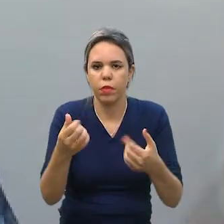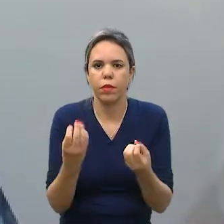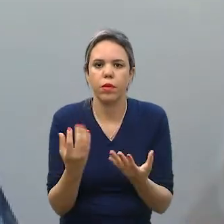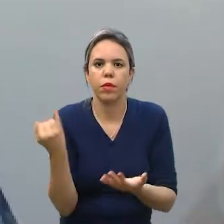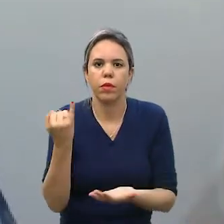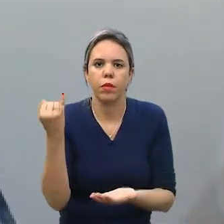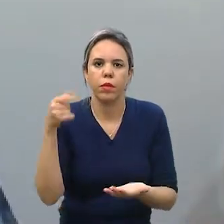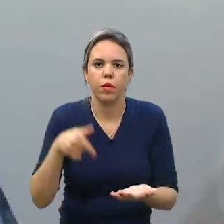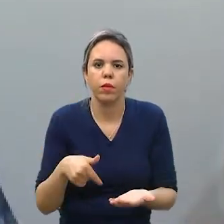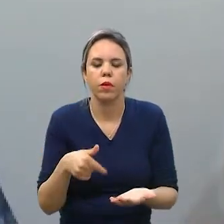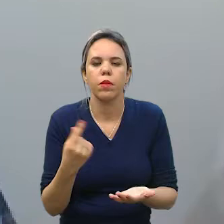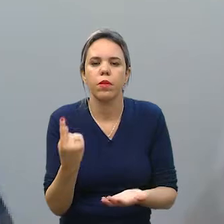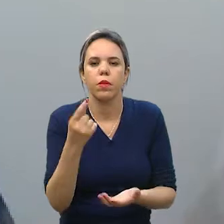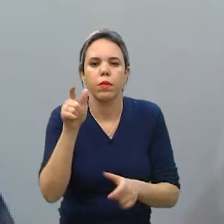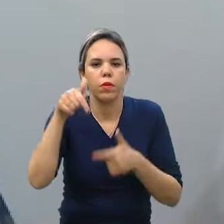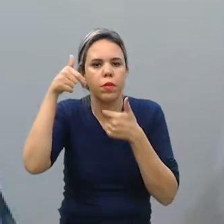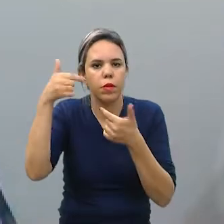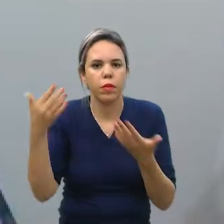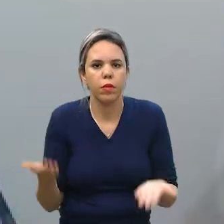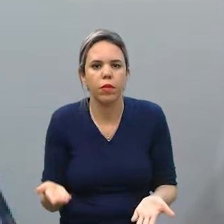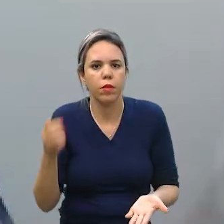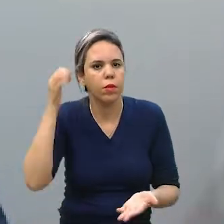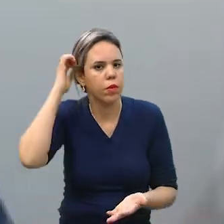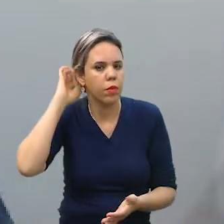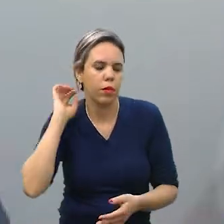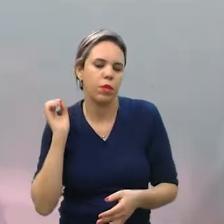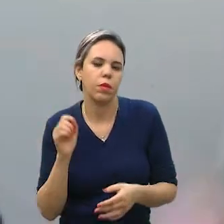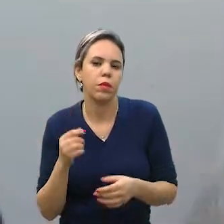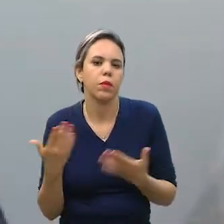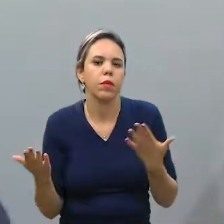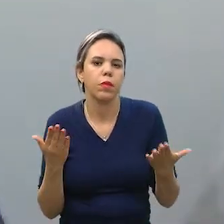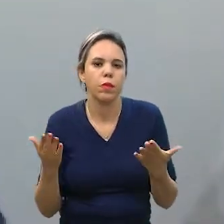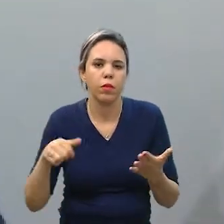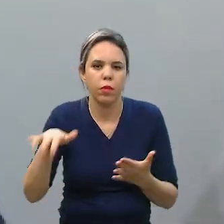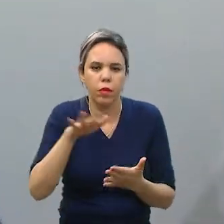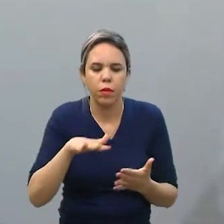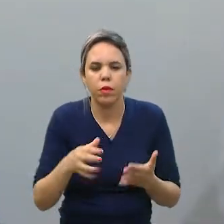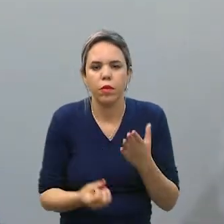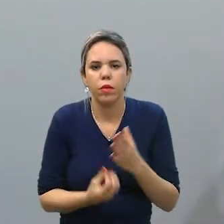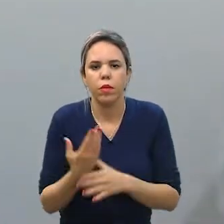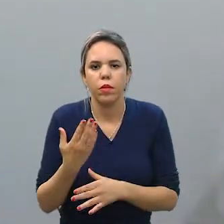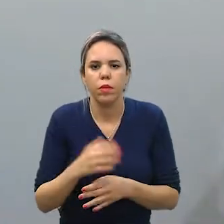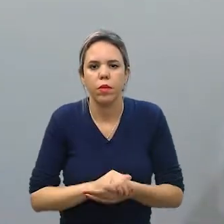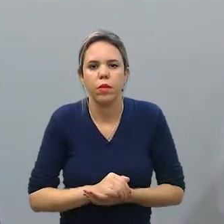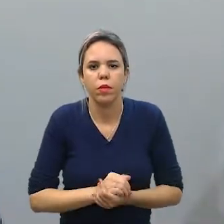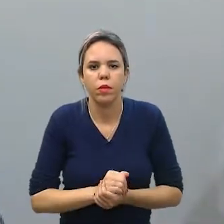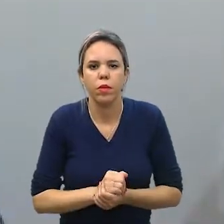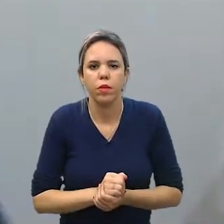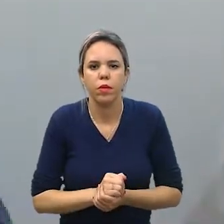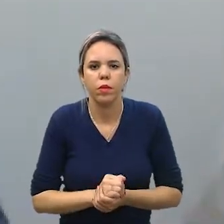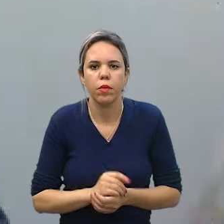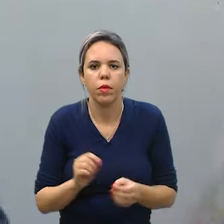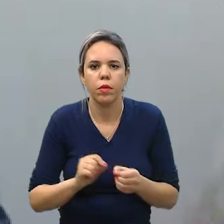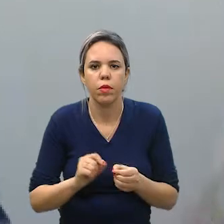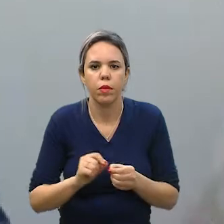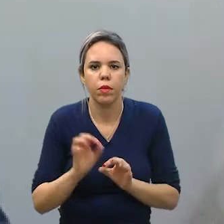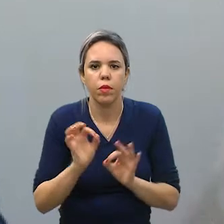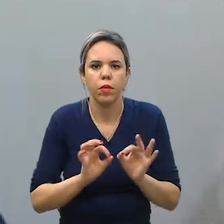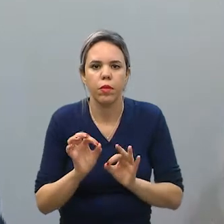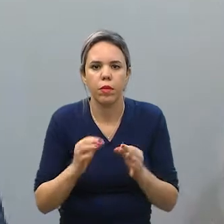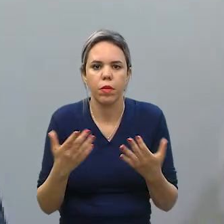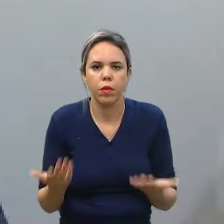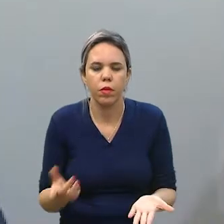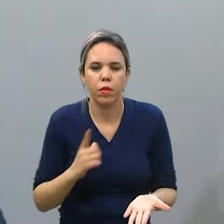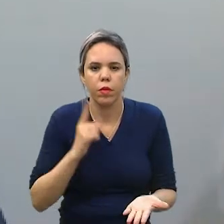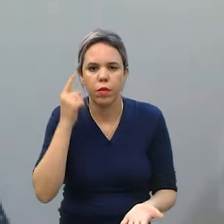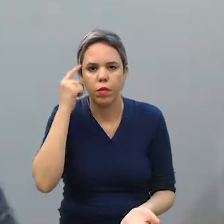importância de cada personagem nessa obra? Qual é o enredo geral, né? E a partir disso você fazer esse planejamento, ou seja,